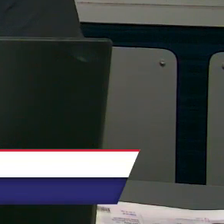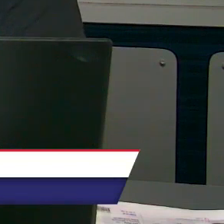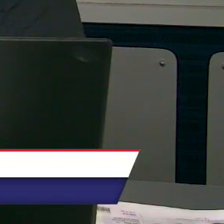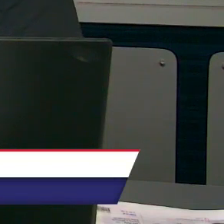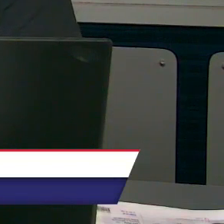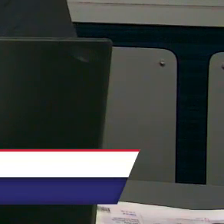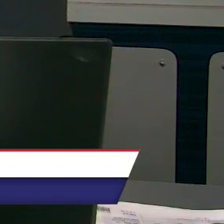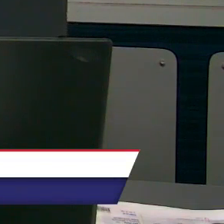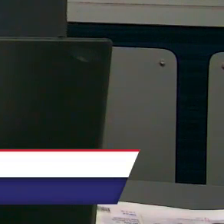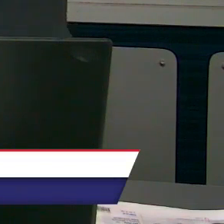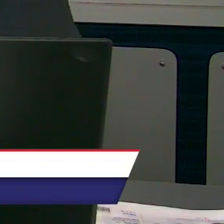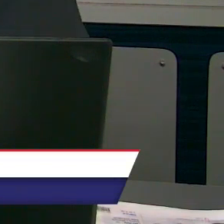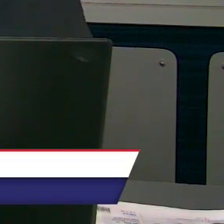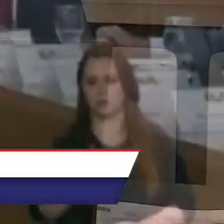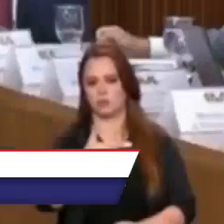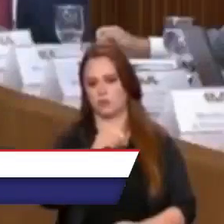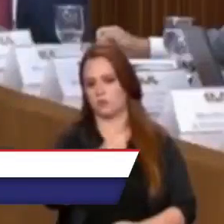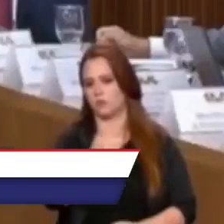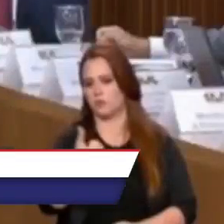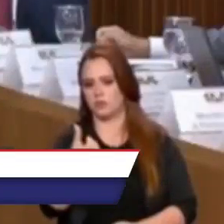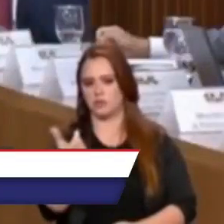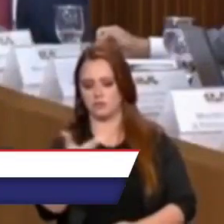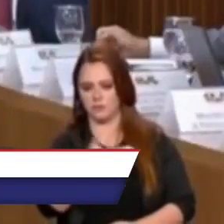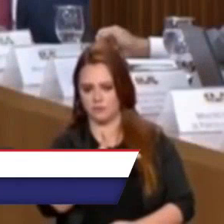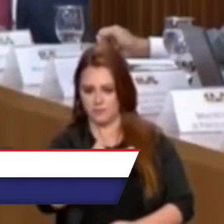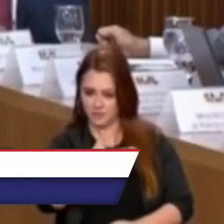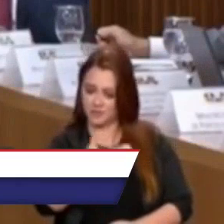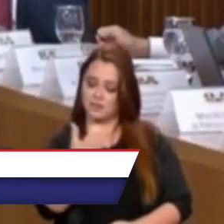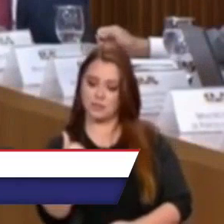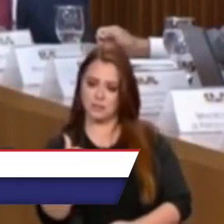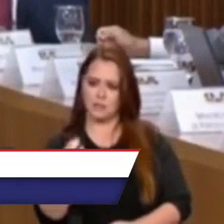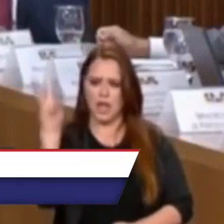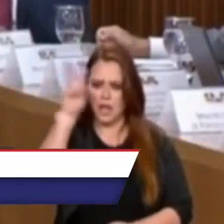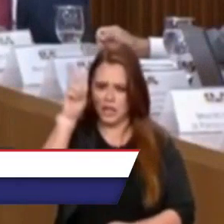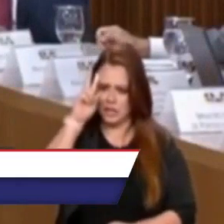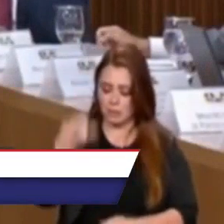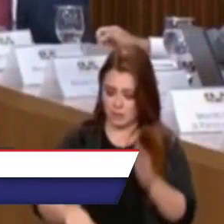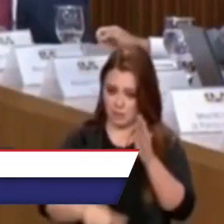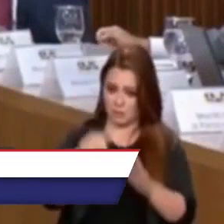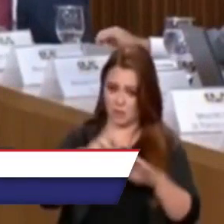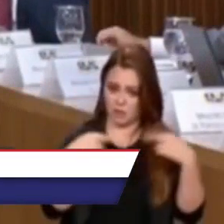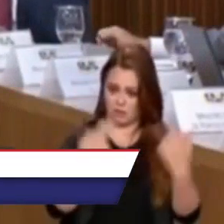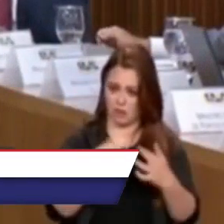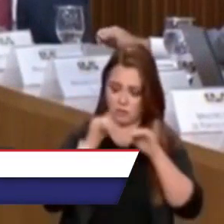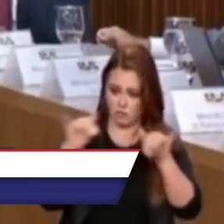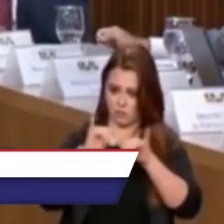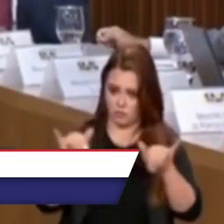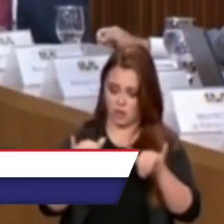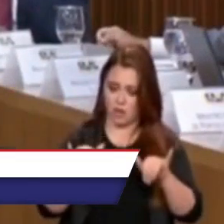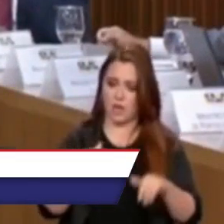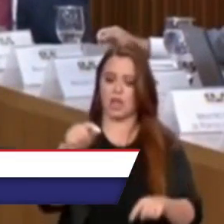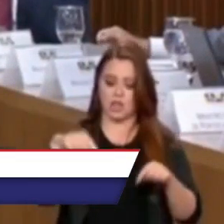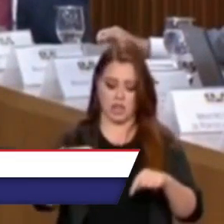concluir o que já foi apresentado. Vocês estão lembrados que na primeira reunião eu disse: nesse governo não